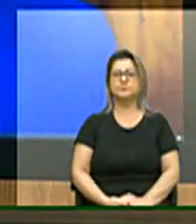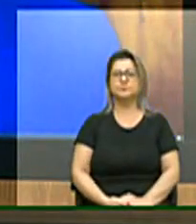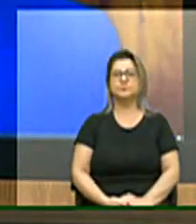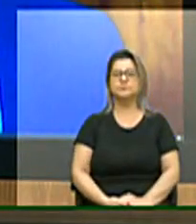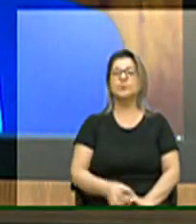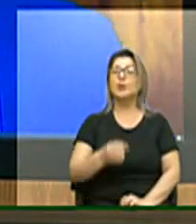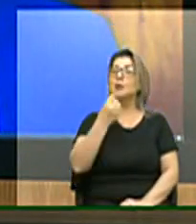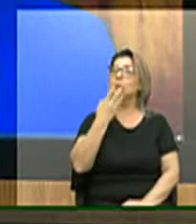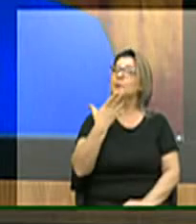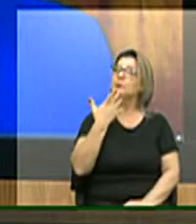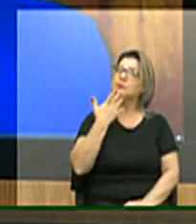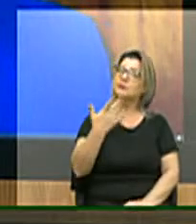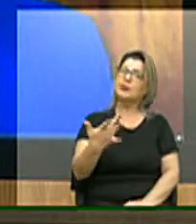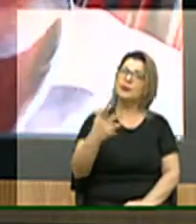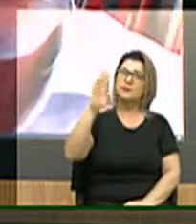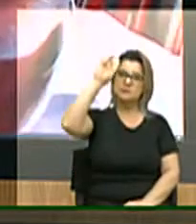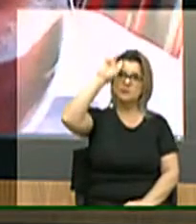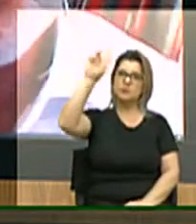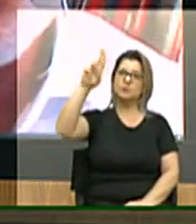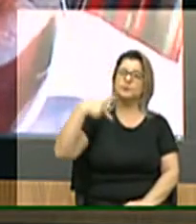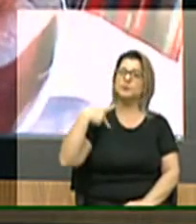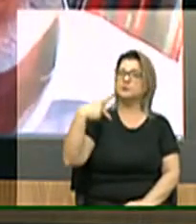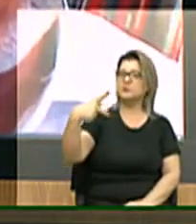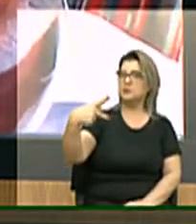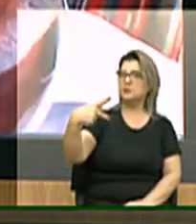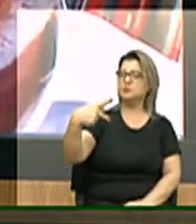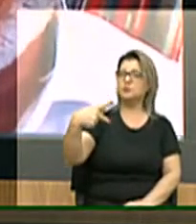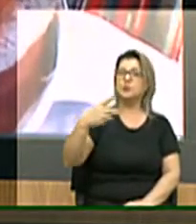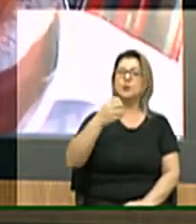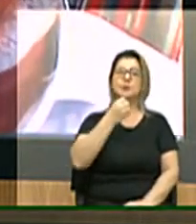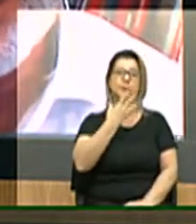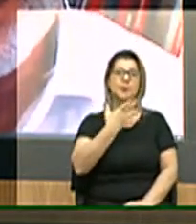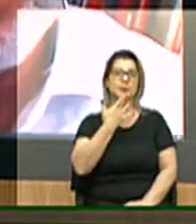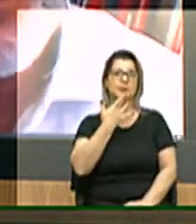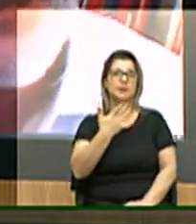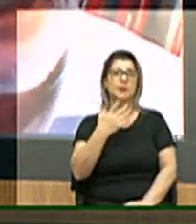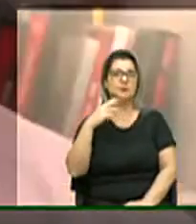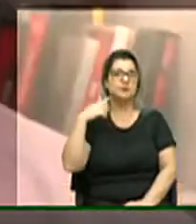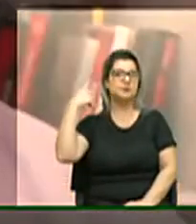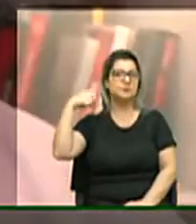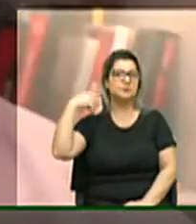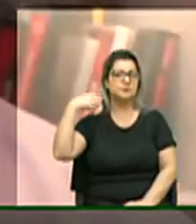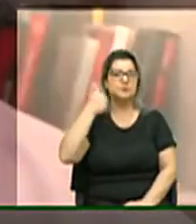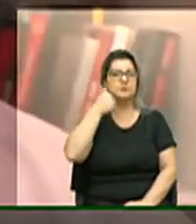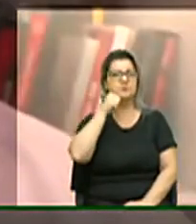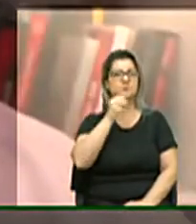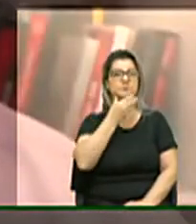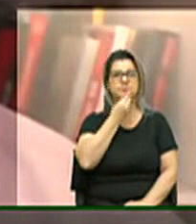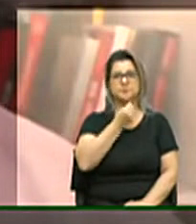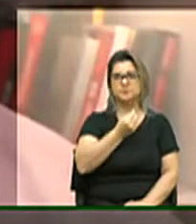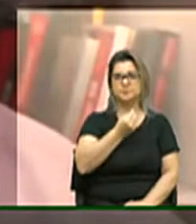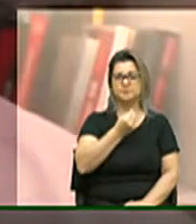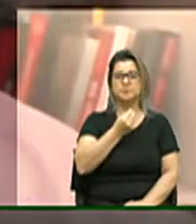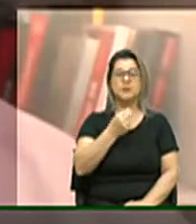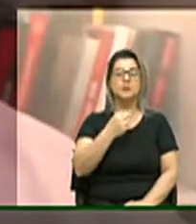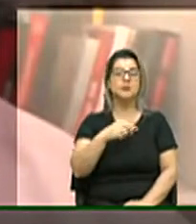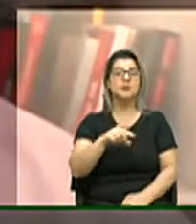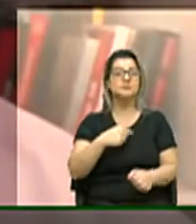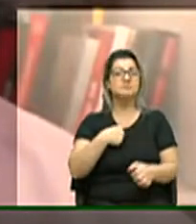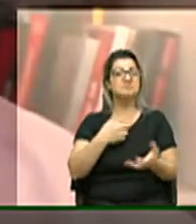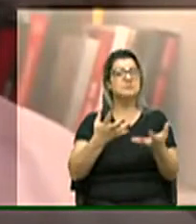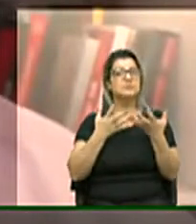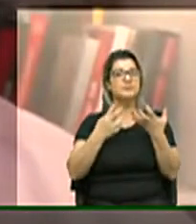Boa tarde, senhor presidente. Boa tarde, senhor presidente, senhoras e senhores deputados. Eu queria ocupar esse espaço